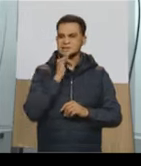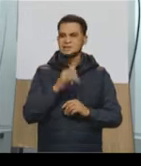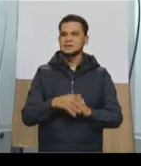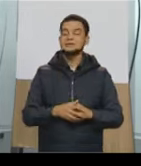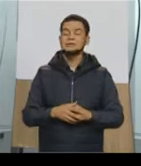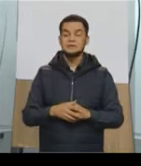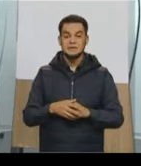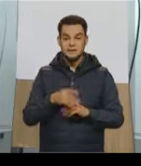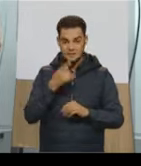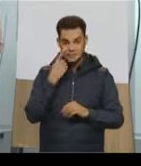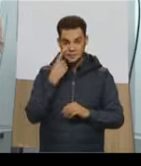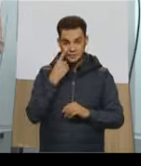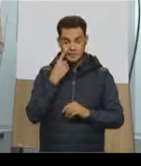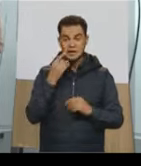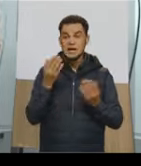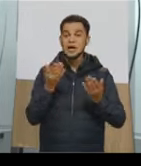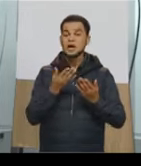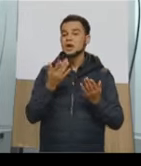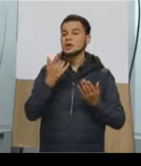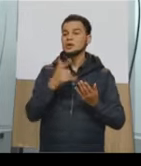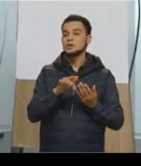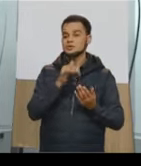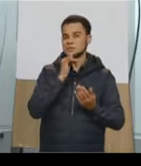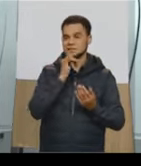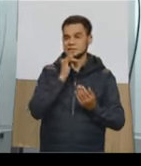vamos ter CH3,